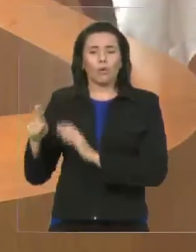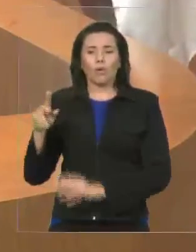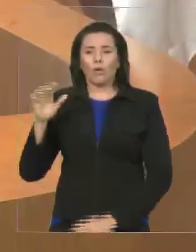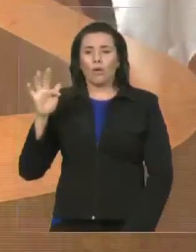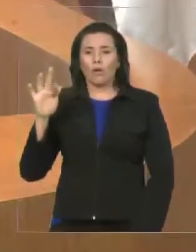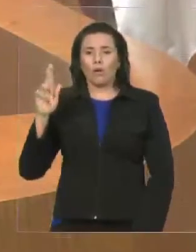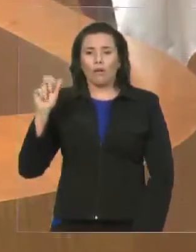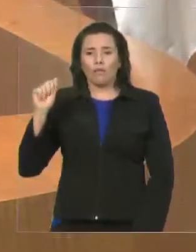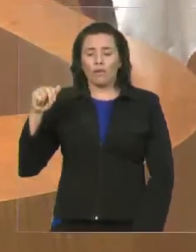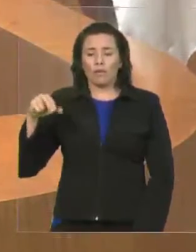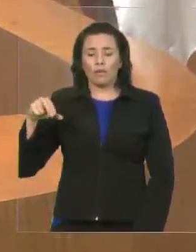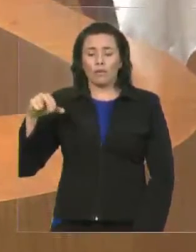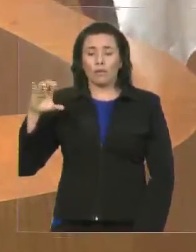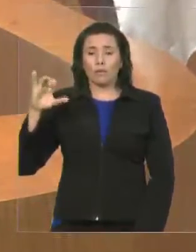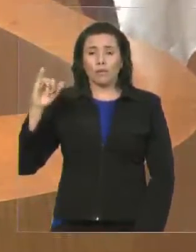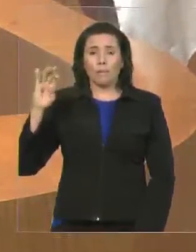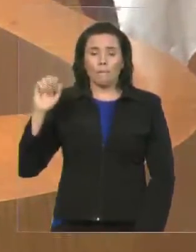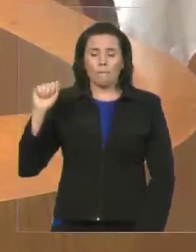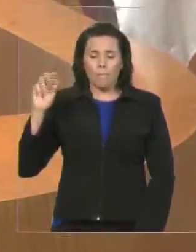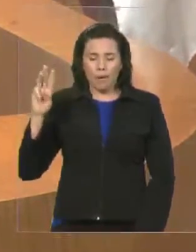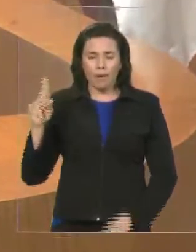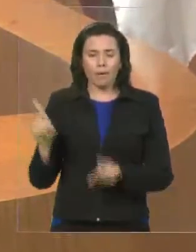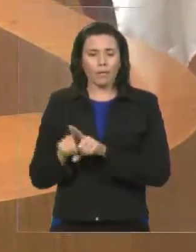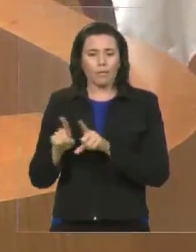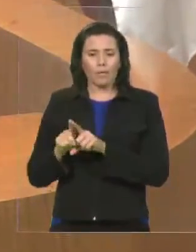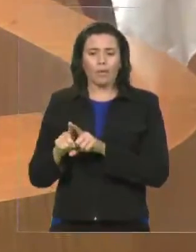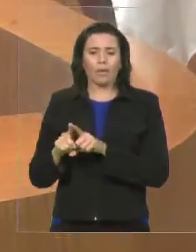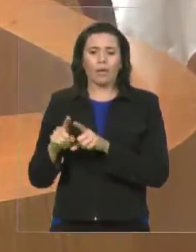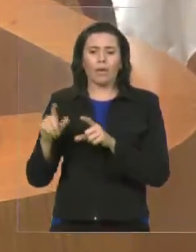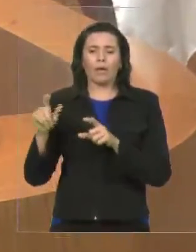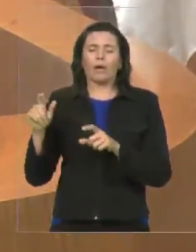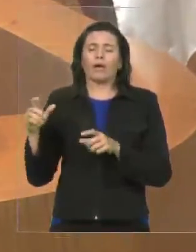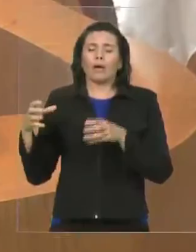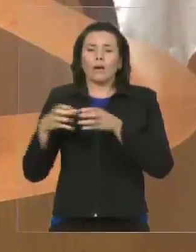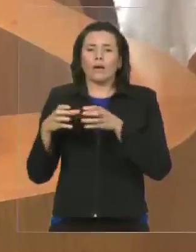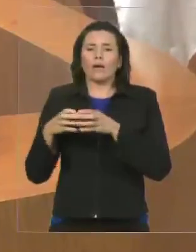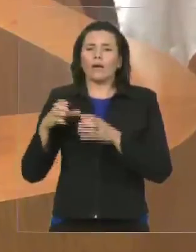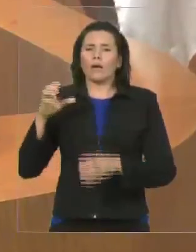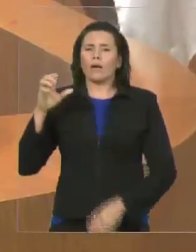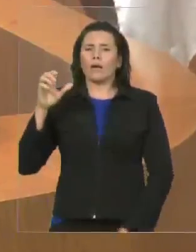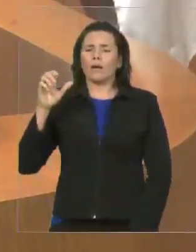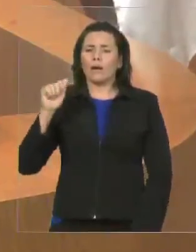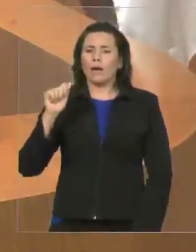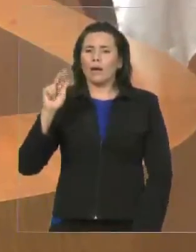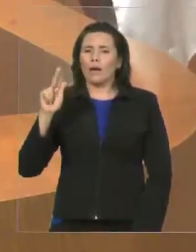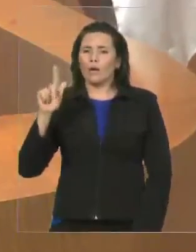Augusto Lobato e a nossa chapa do deputado Zé Inácio. Muito obrigado, senhor presidente.